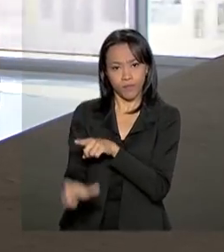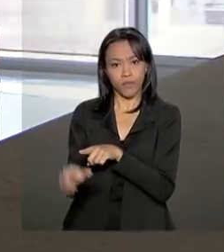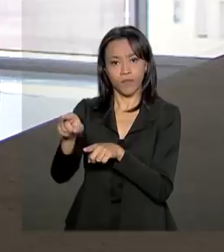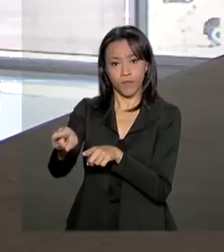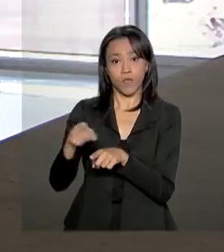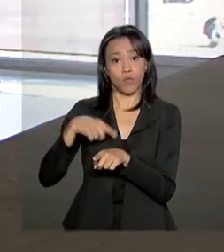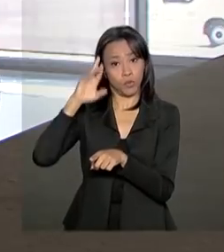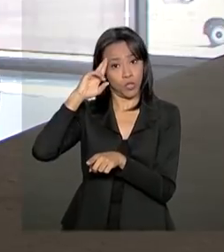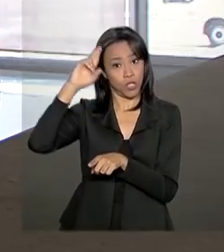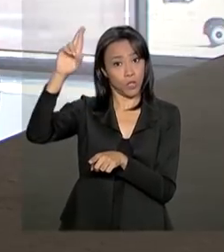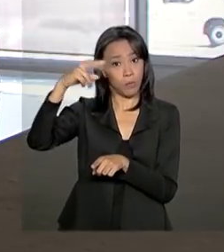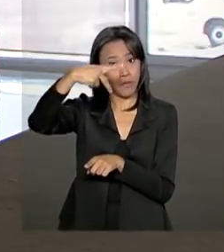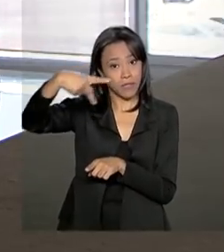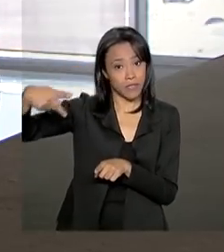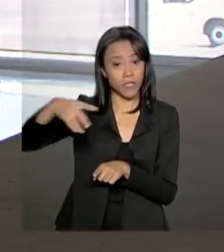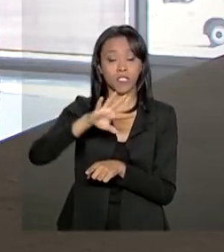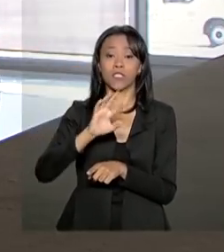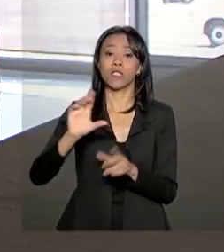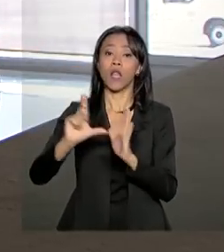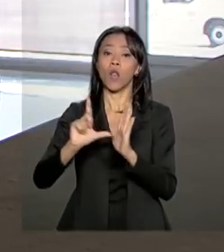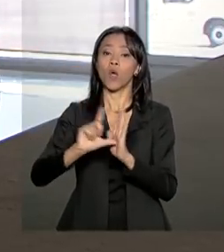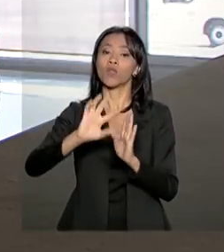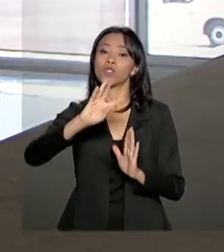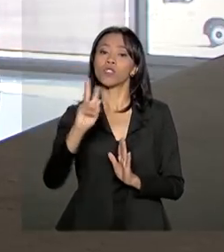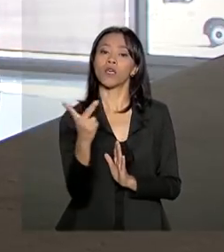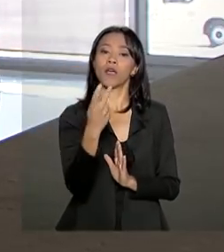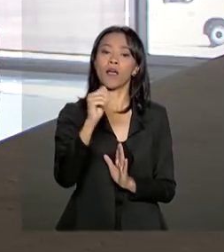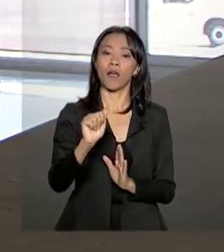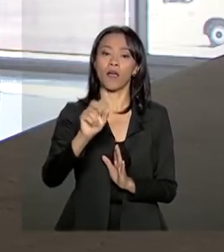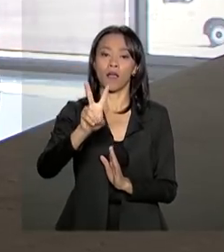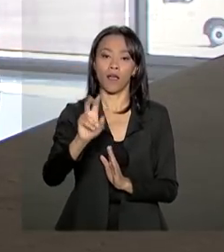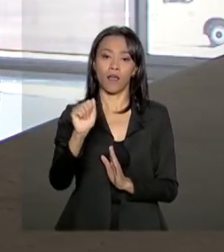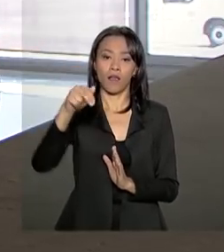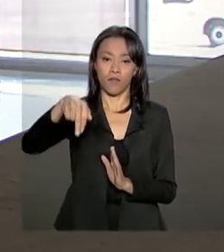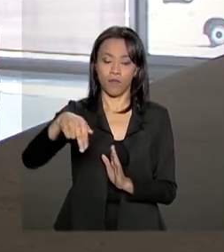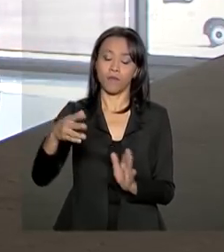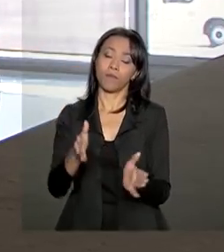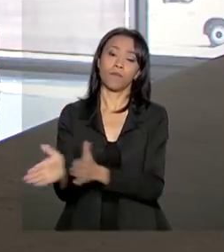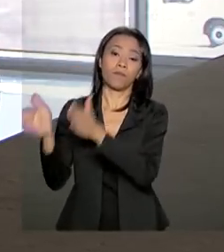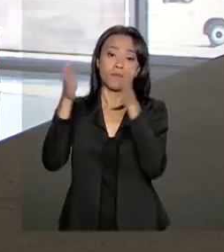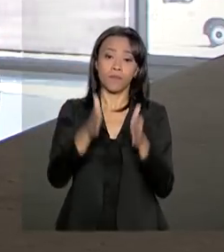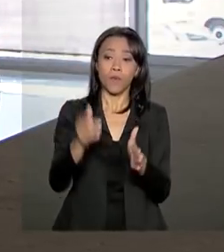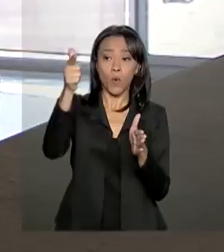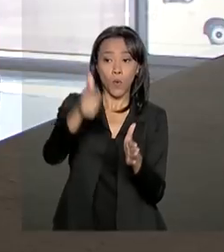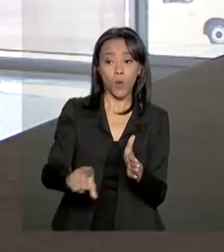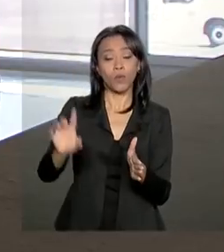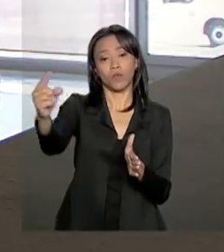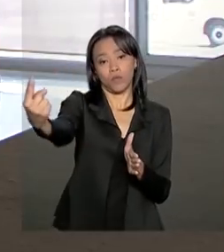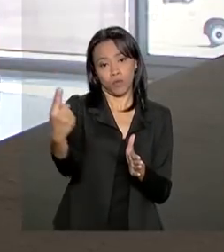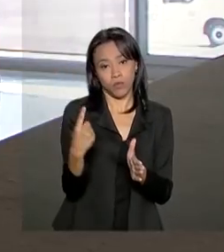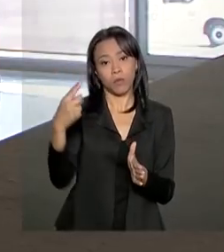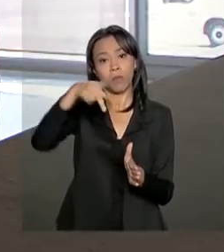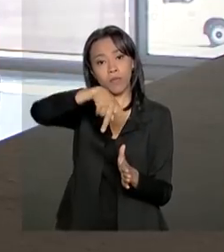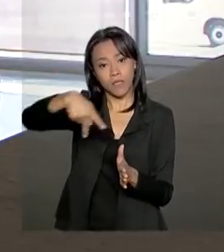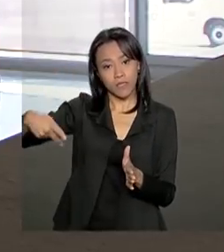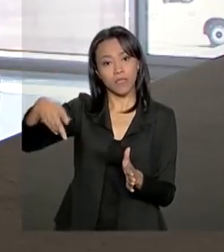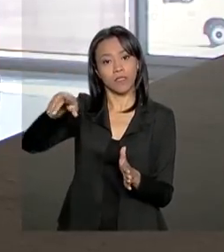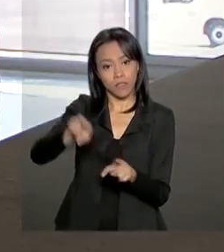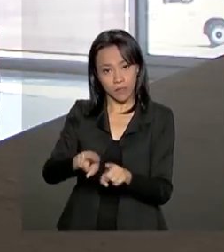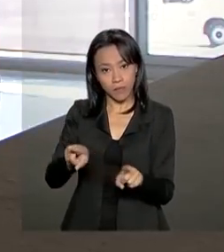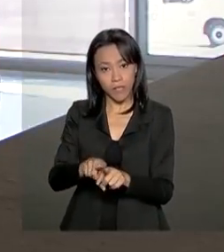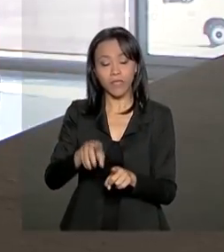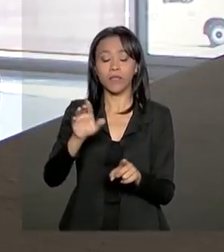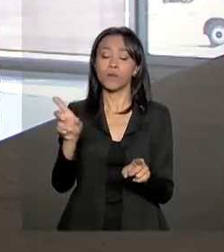luciano hang as 3 mário vilalva presidente da agência brasileira de promoção de exportações e investimentos